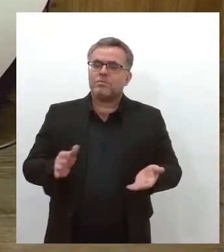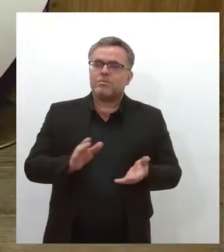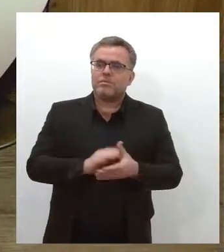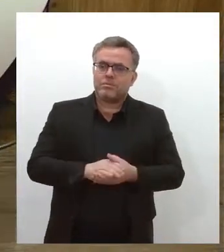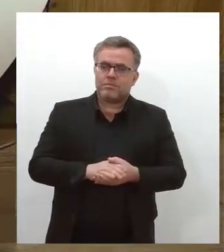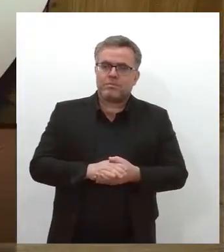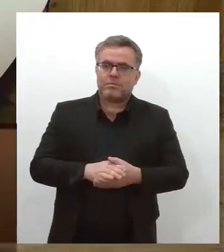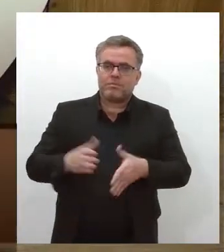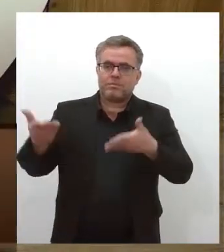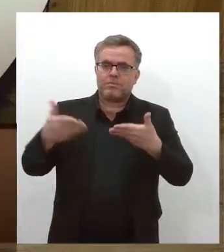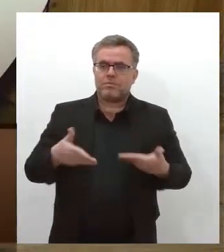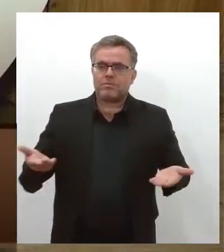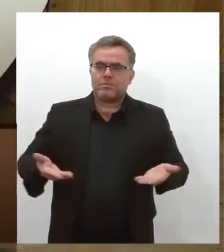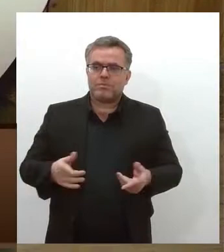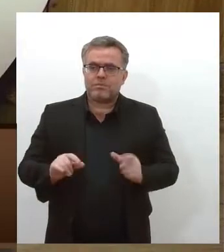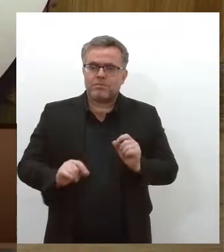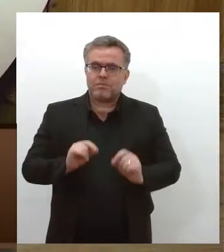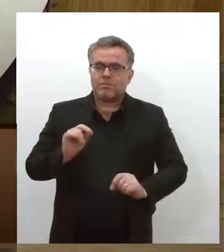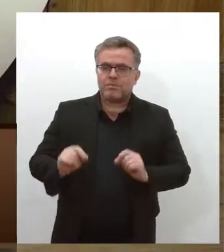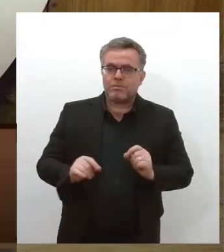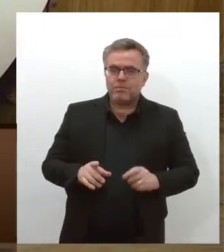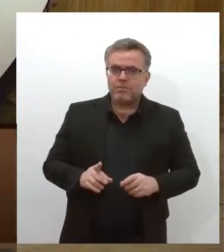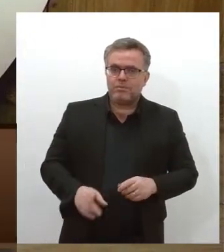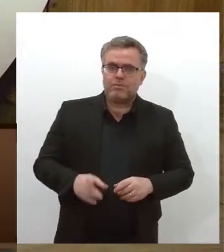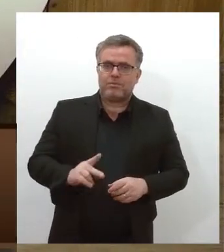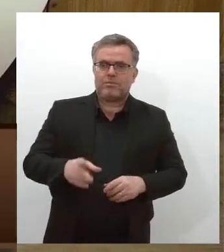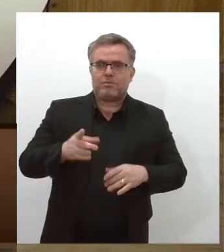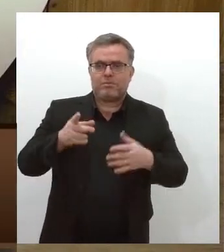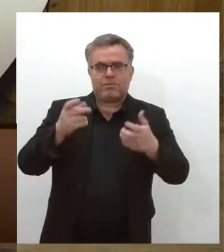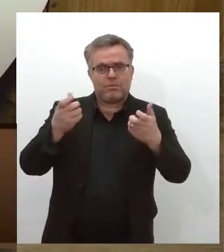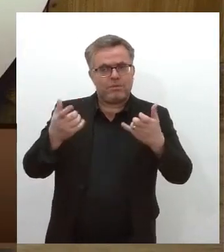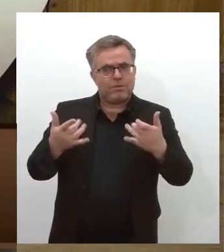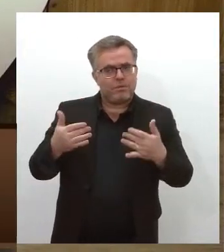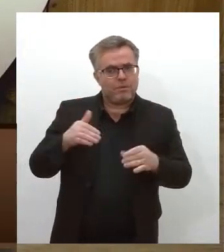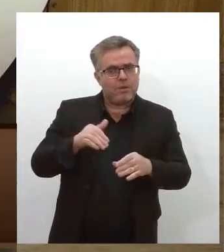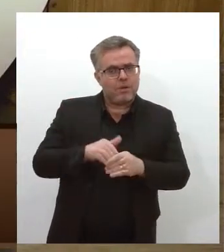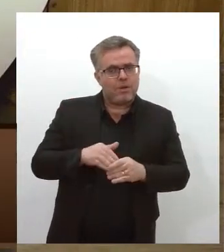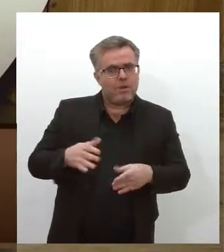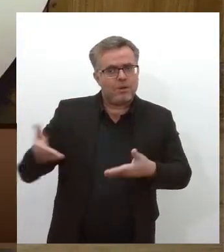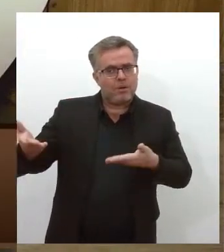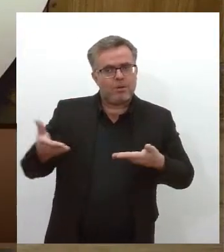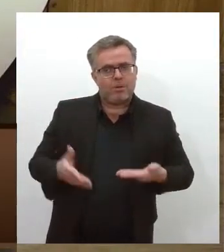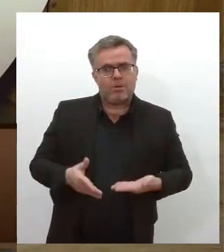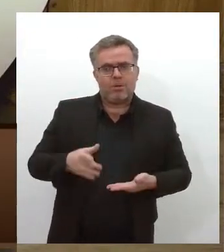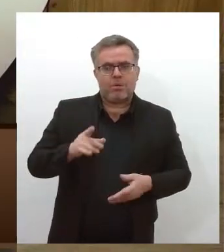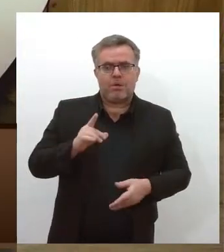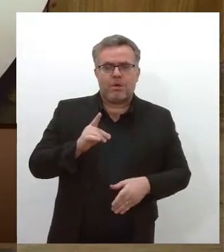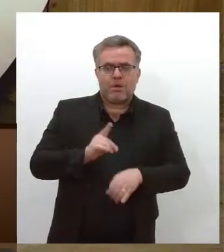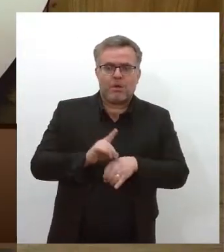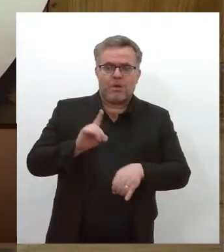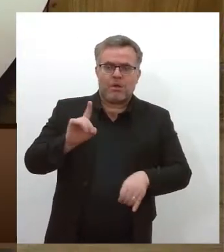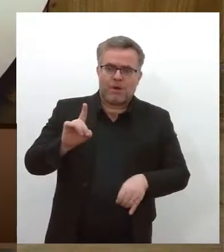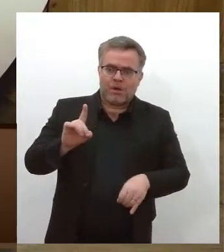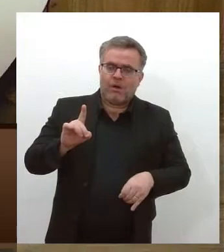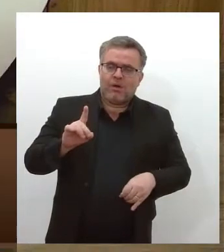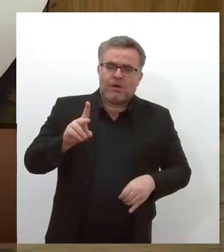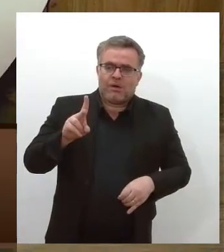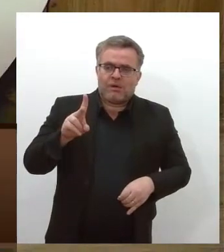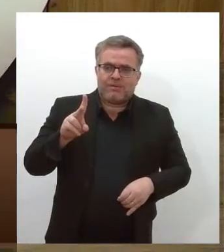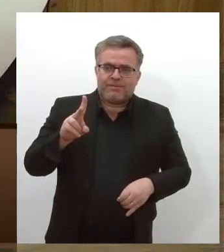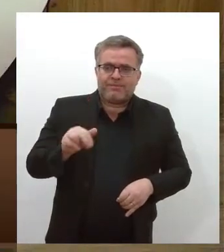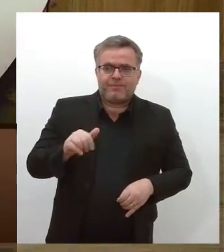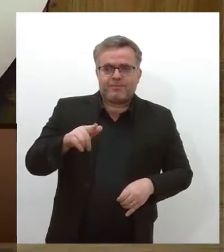agora a gente continua falando sobre eleições. A gente vai receber agora o doutor Valdir Punti, que é mestre em